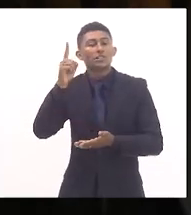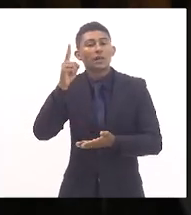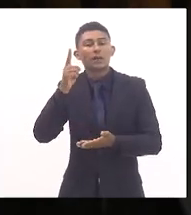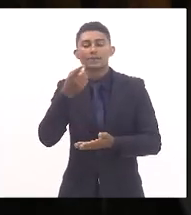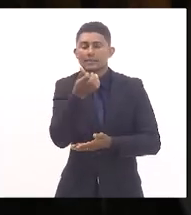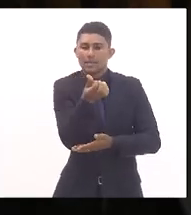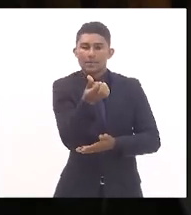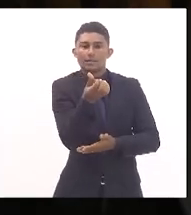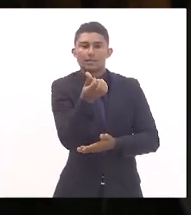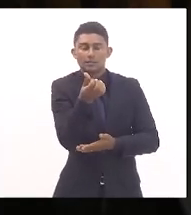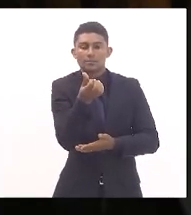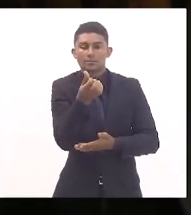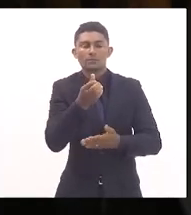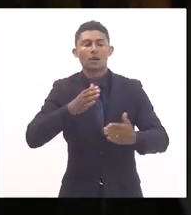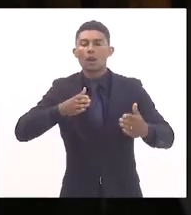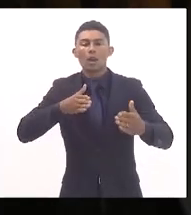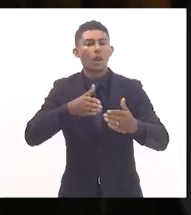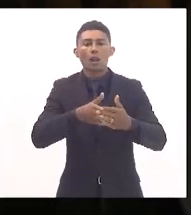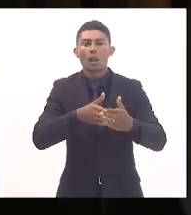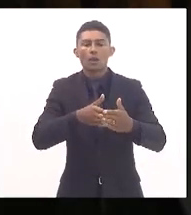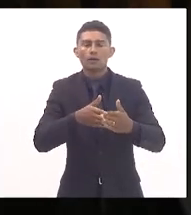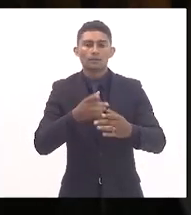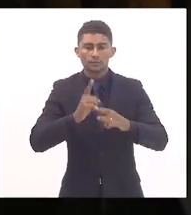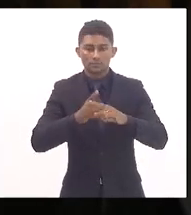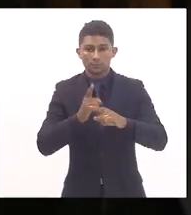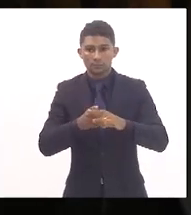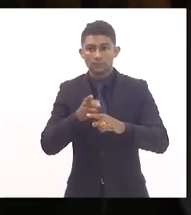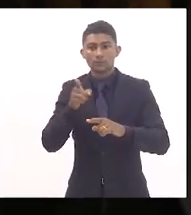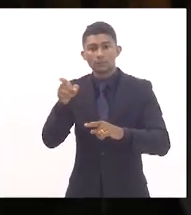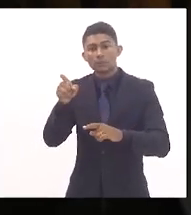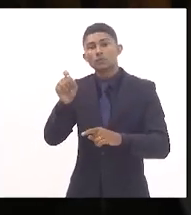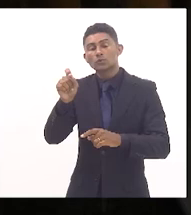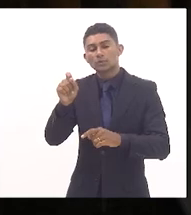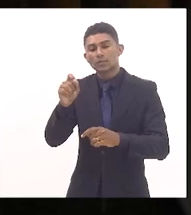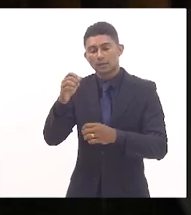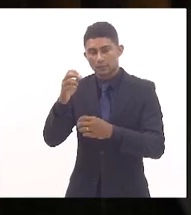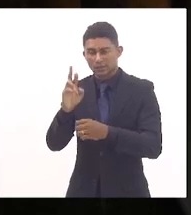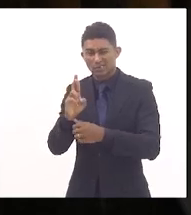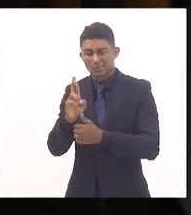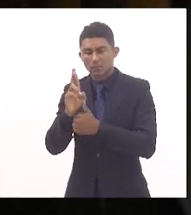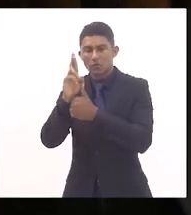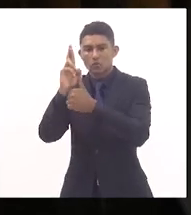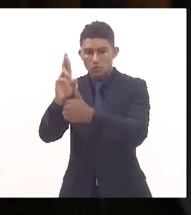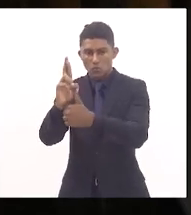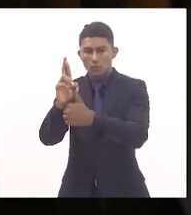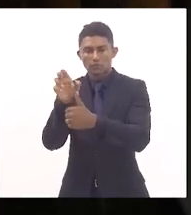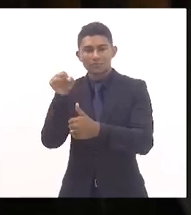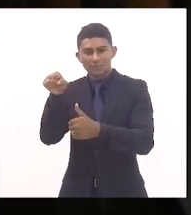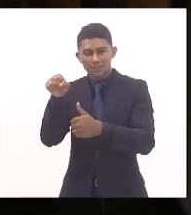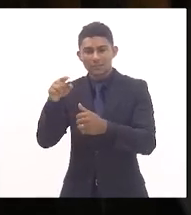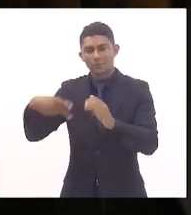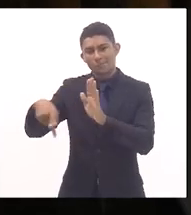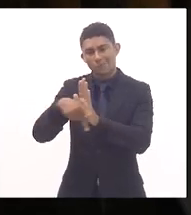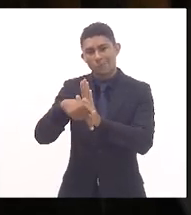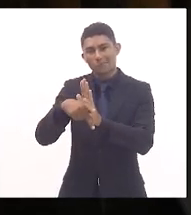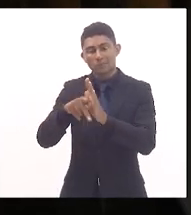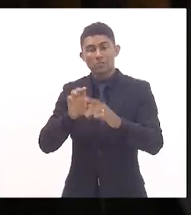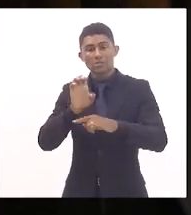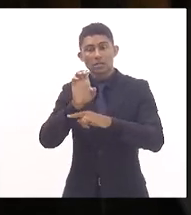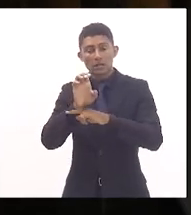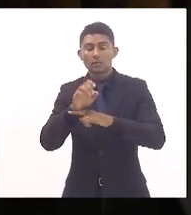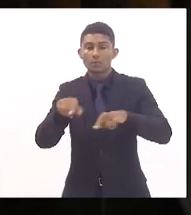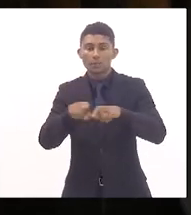com que a demanda entrar procuradoria-geral da Fazenda Nacional e o estado tivesse uma conciliação